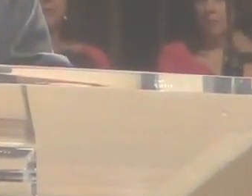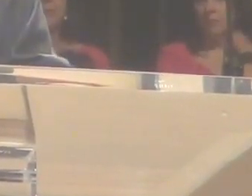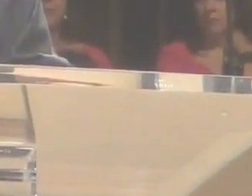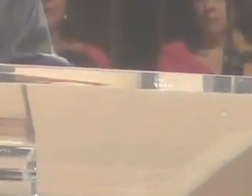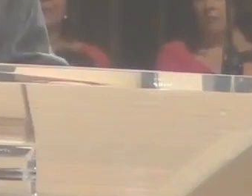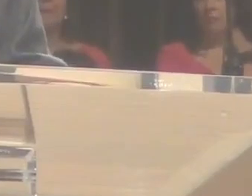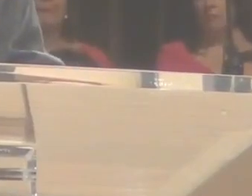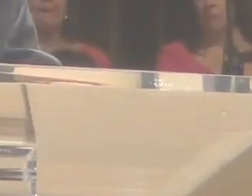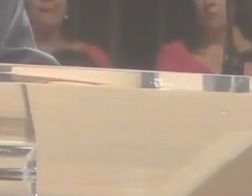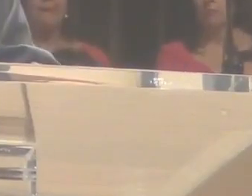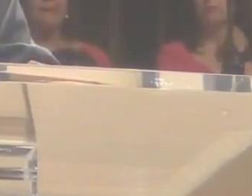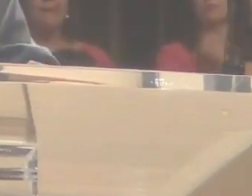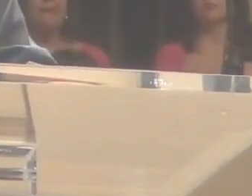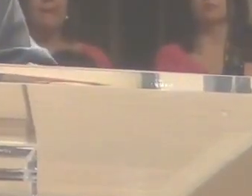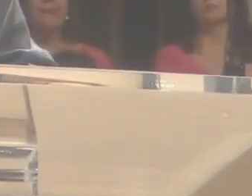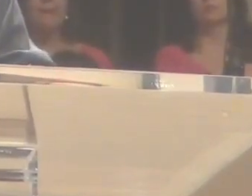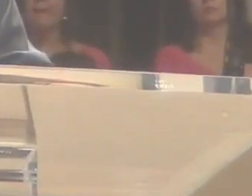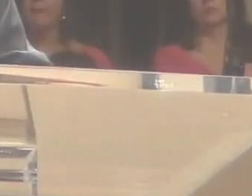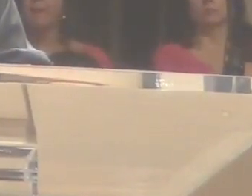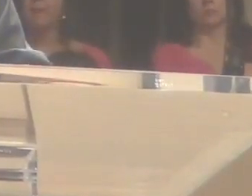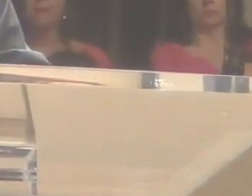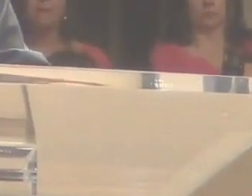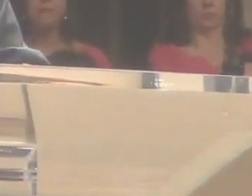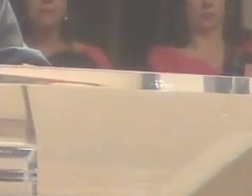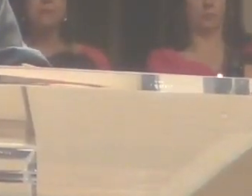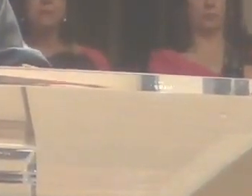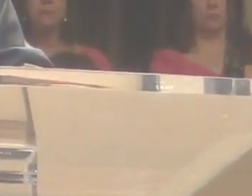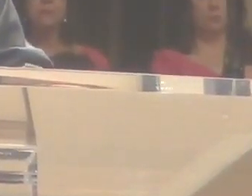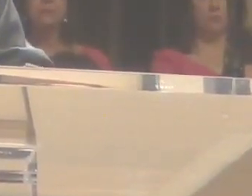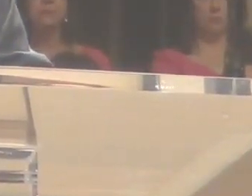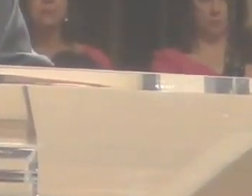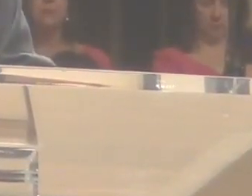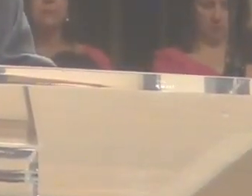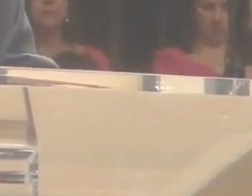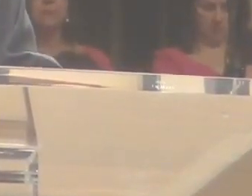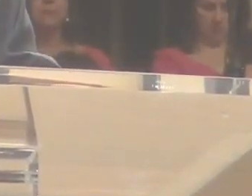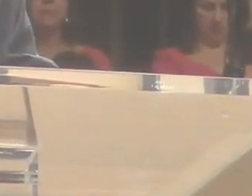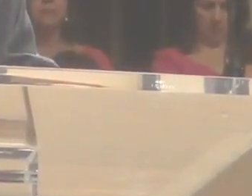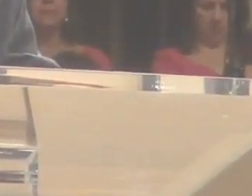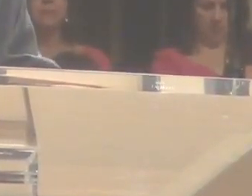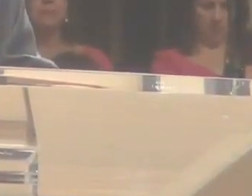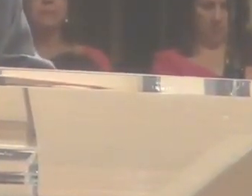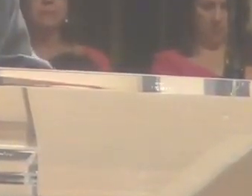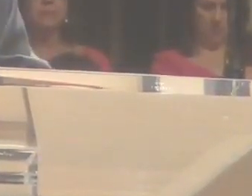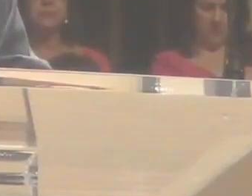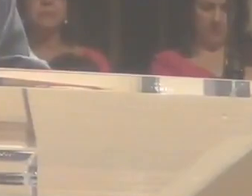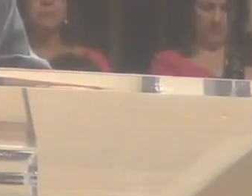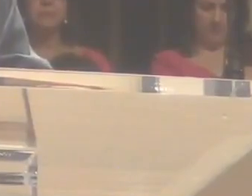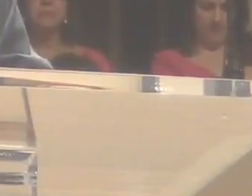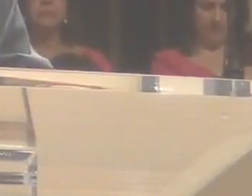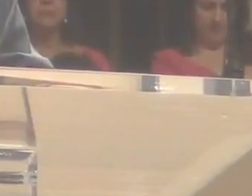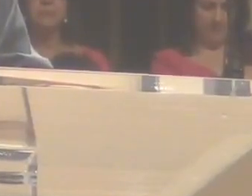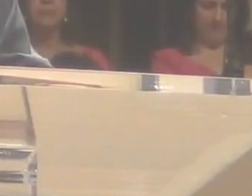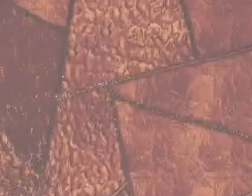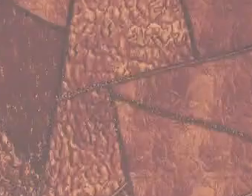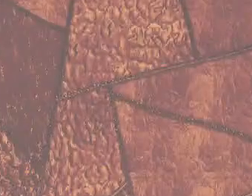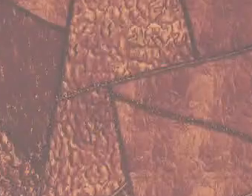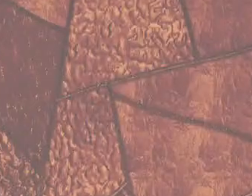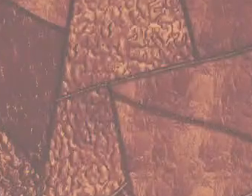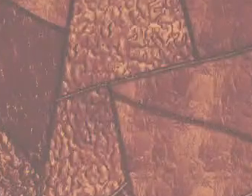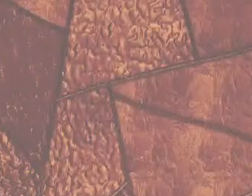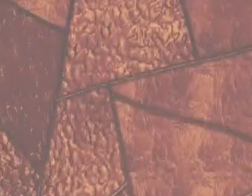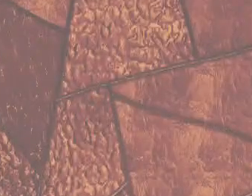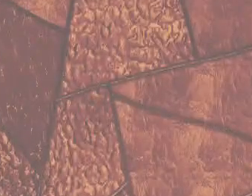versículos 46 a 55 de lucas capítulo o seguinte e então